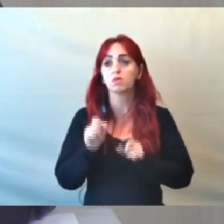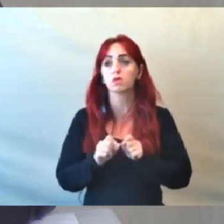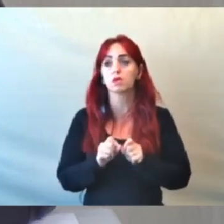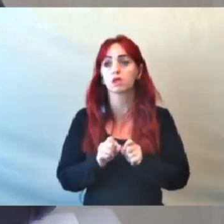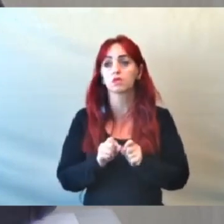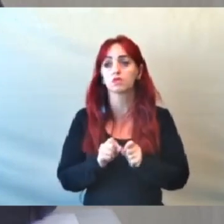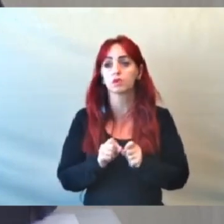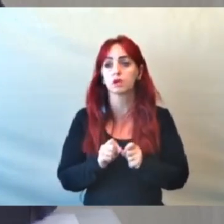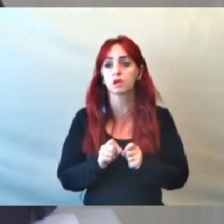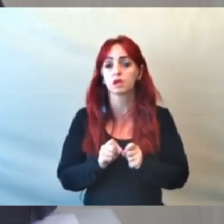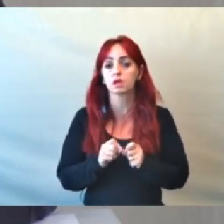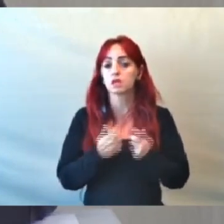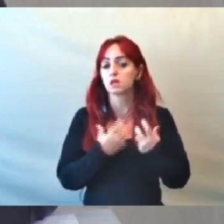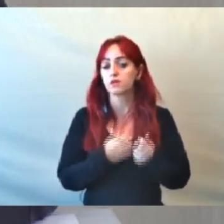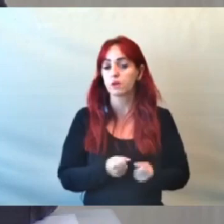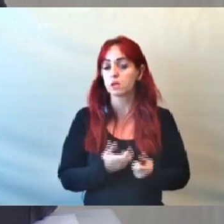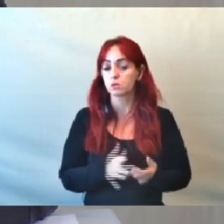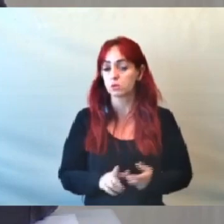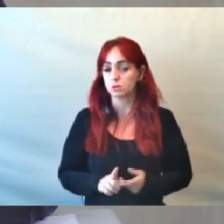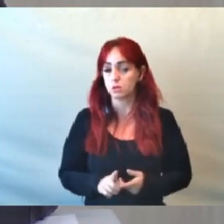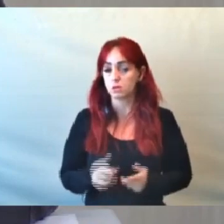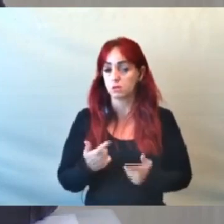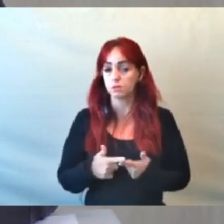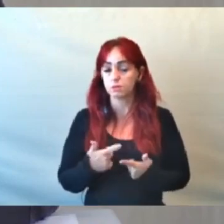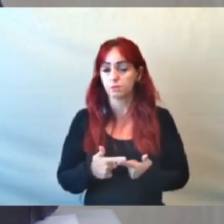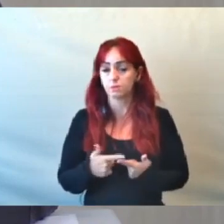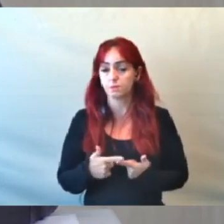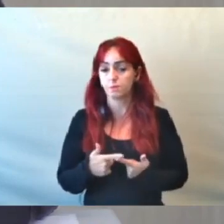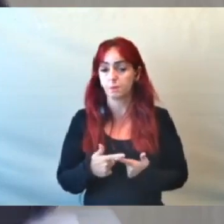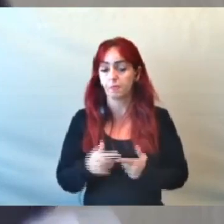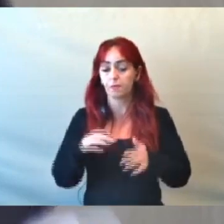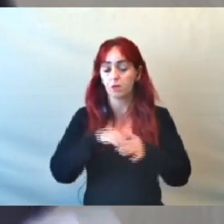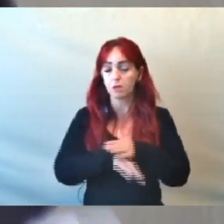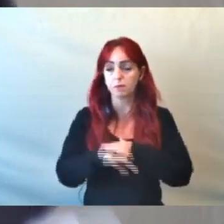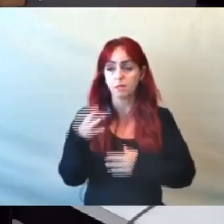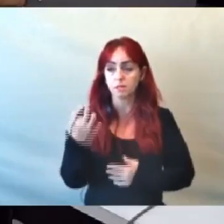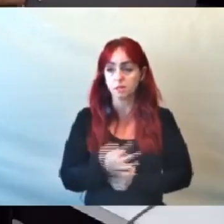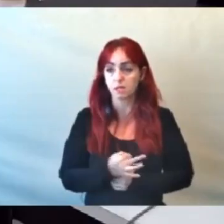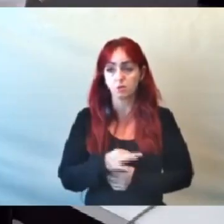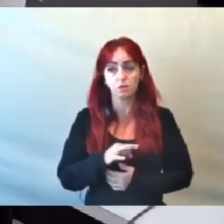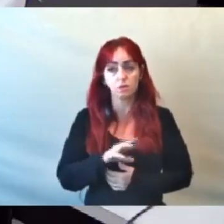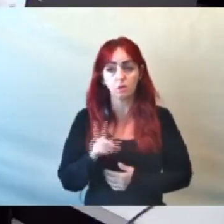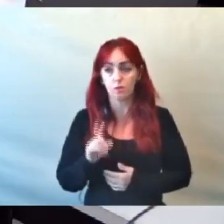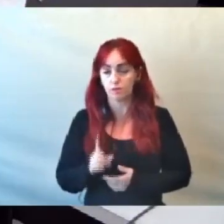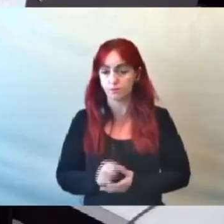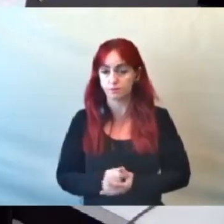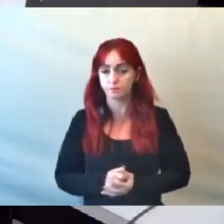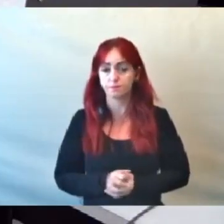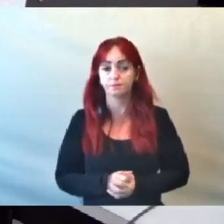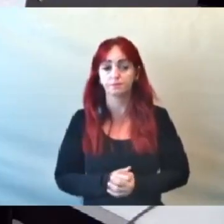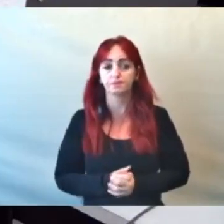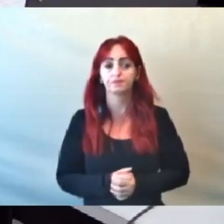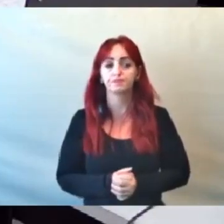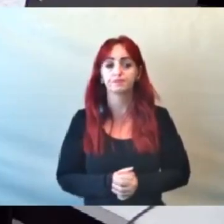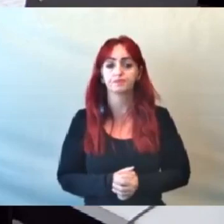tom de que foi arquivado, está tudo certo, não está. Obrigado, presidente. Perfeito, eu mantenho a